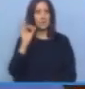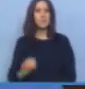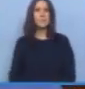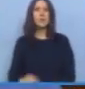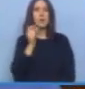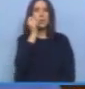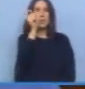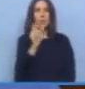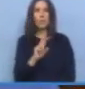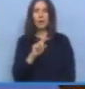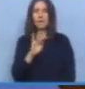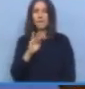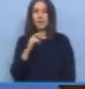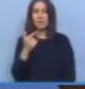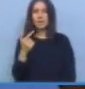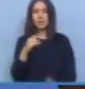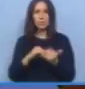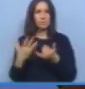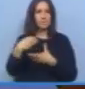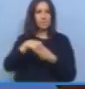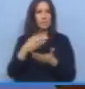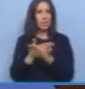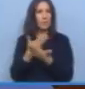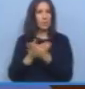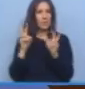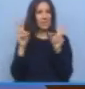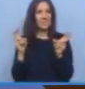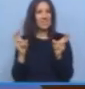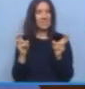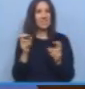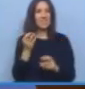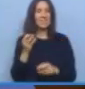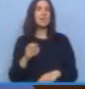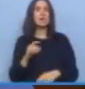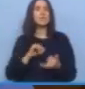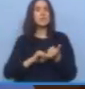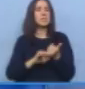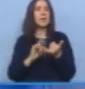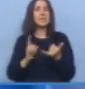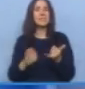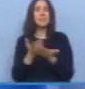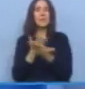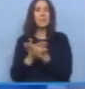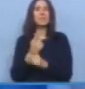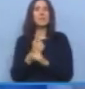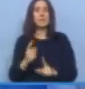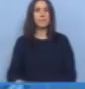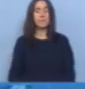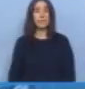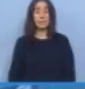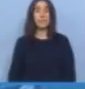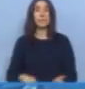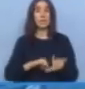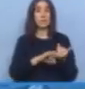Rafat pertence a uma associação que se chama Pão a Pão, precisamente. O que é esta associação e porquê o Pão a Pão? A Associação Pão a Pão